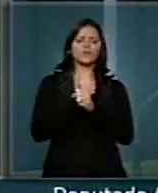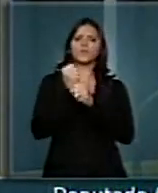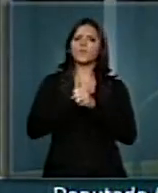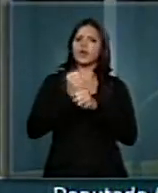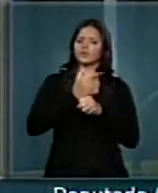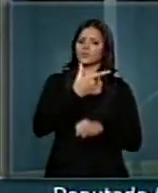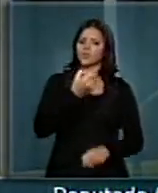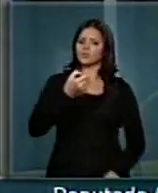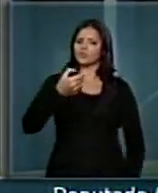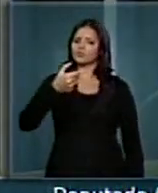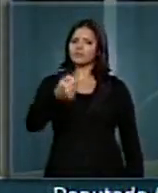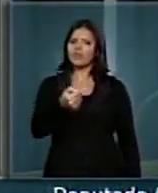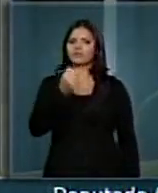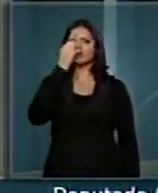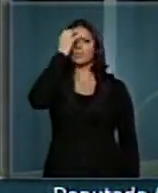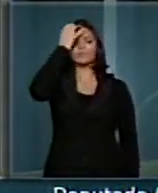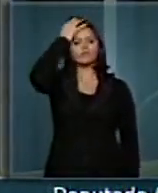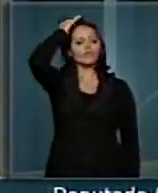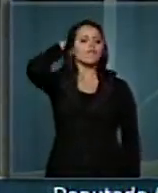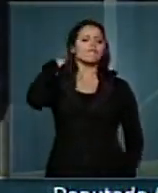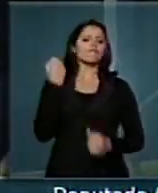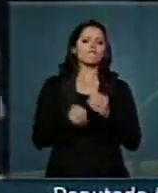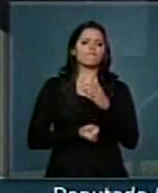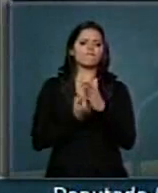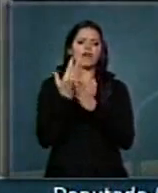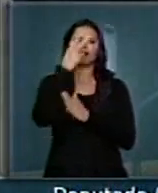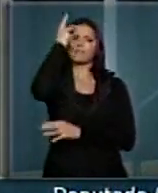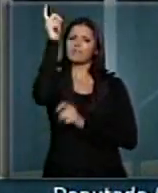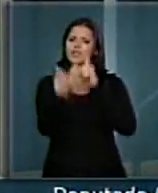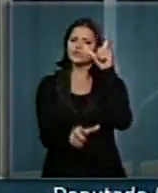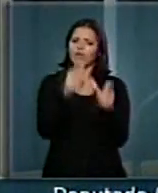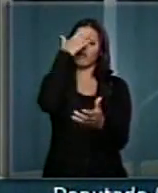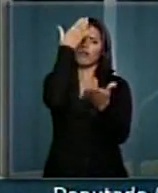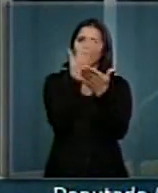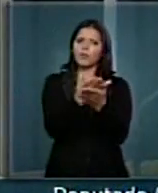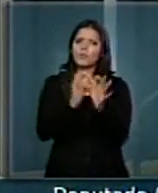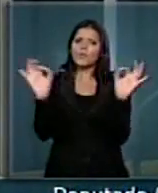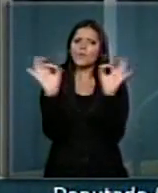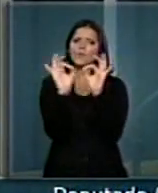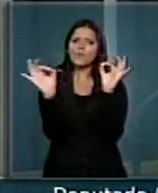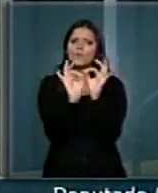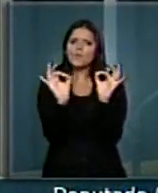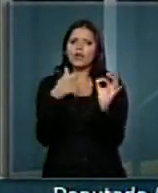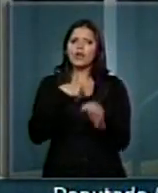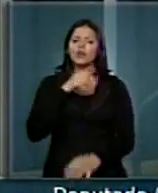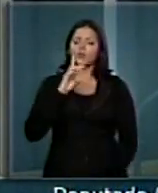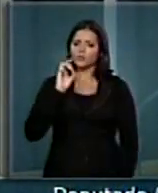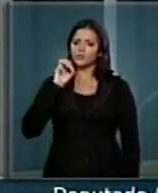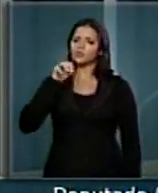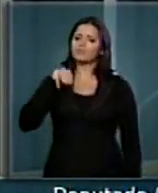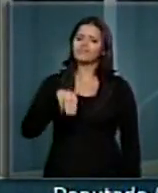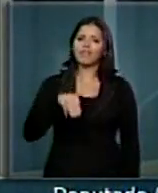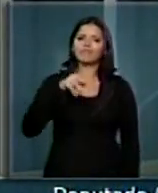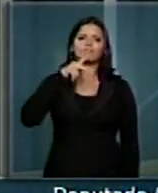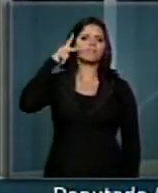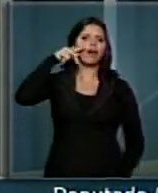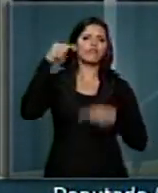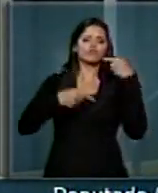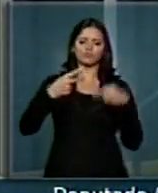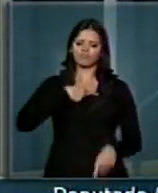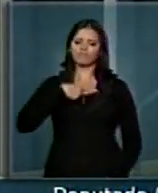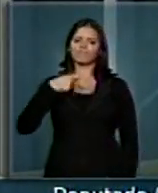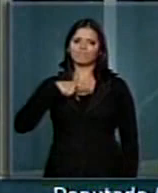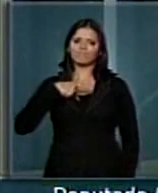2007, enquanto muitos não acreditavam, o meu partido, o Democratas,